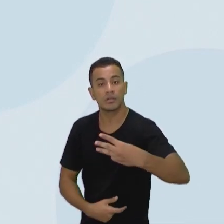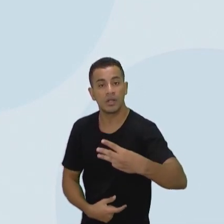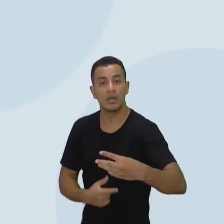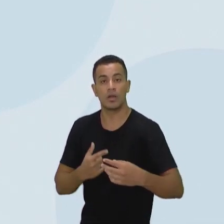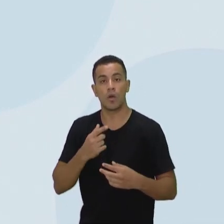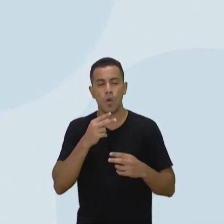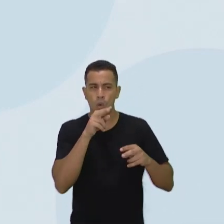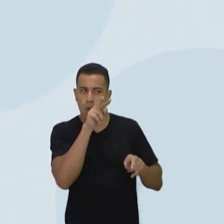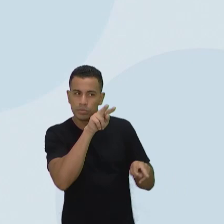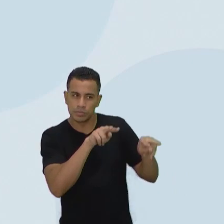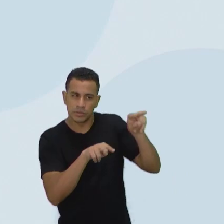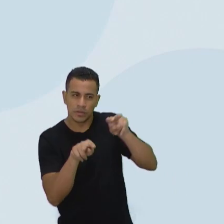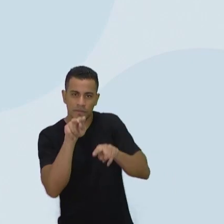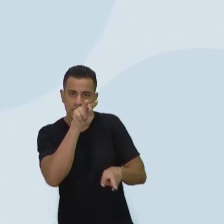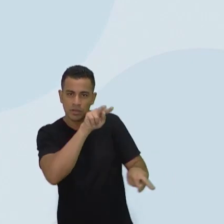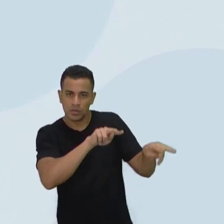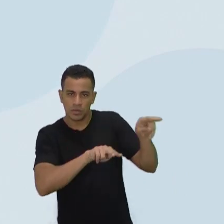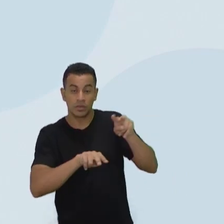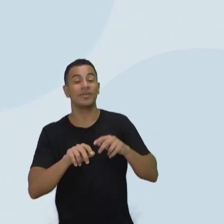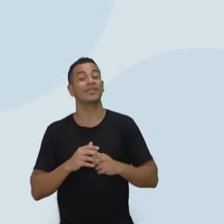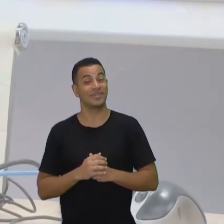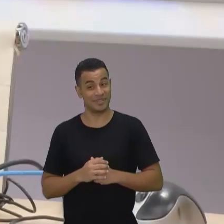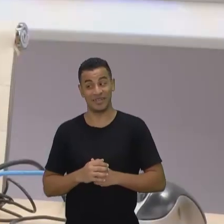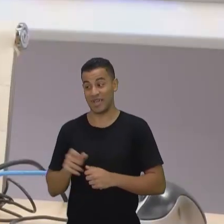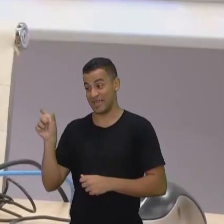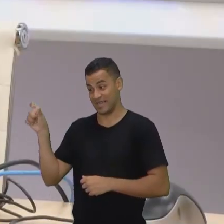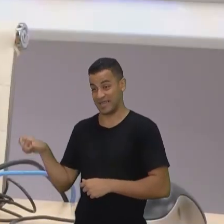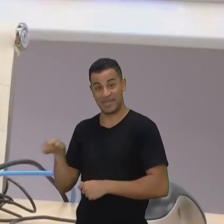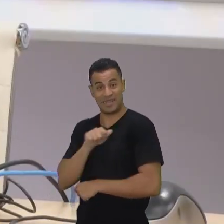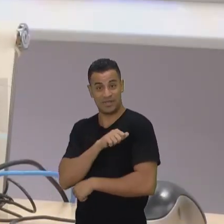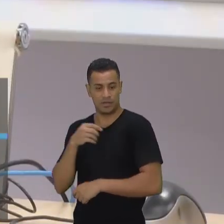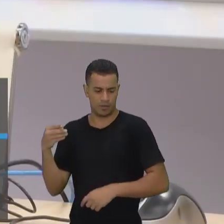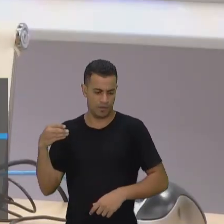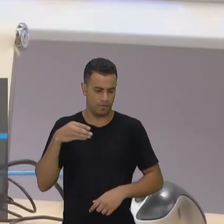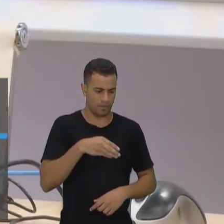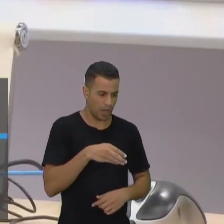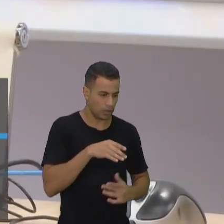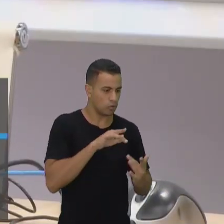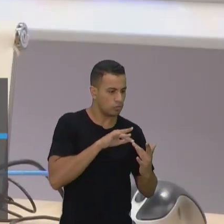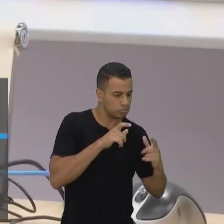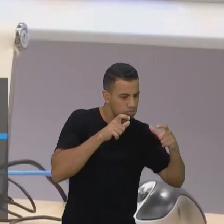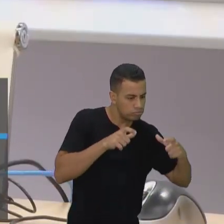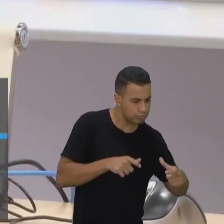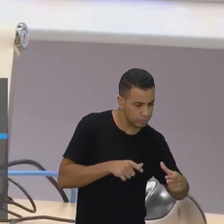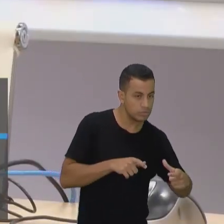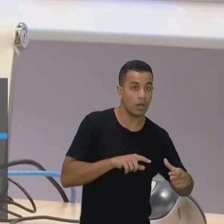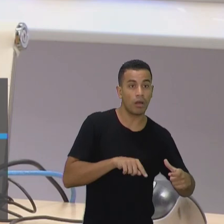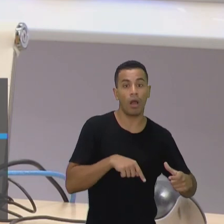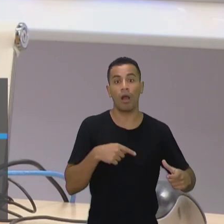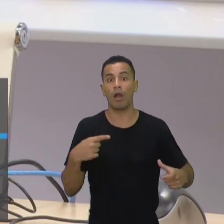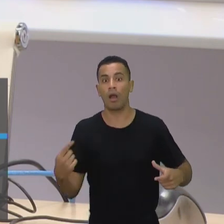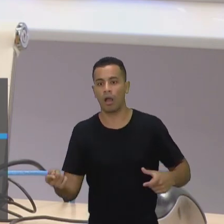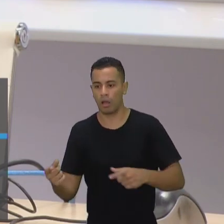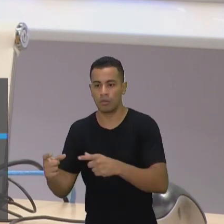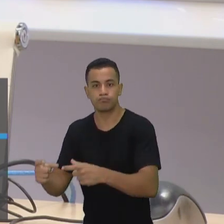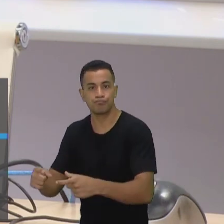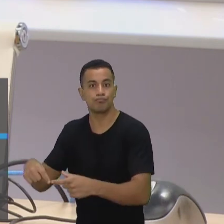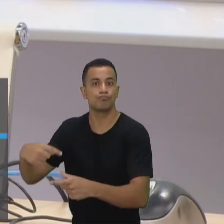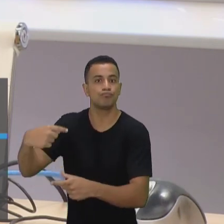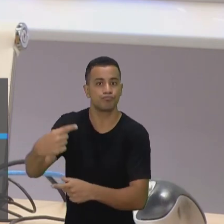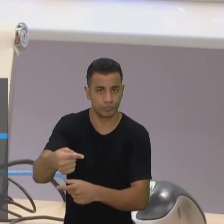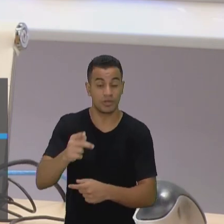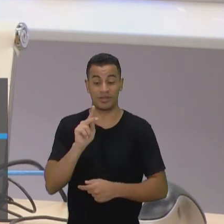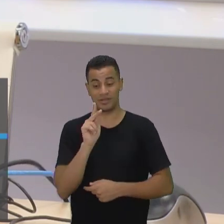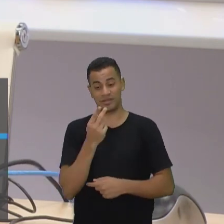entrando em contato dentro dessas estações com o happening. Então, as metodologias ativas, elas estão